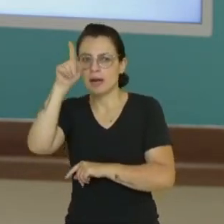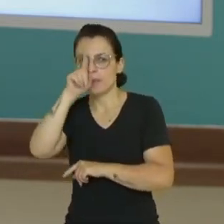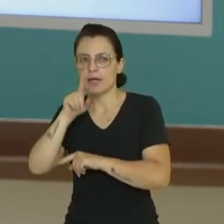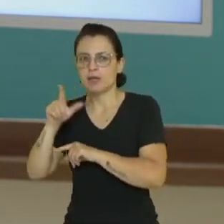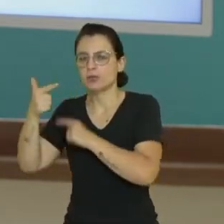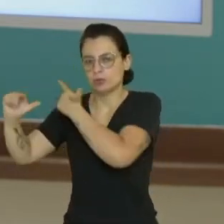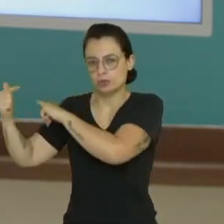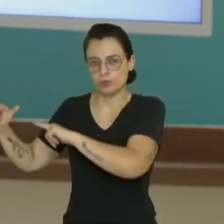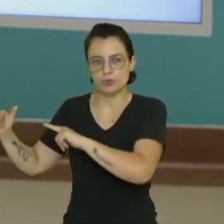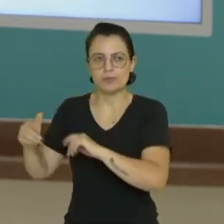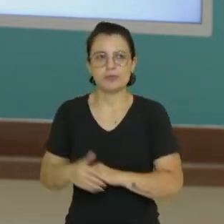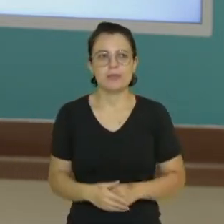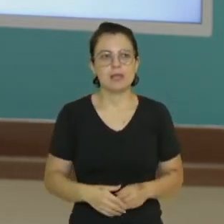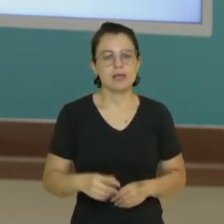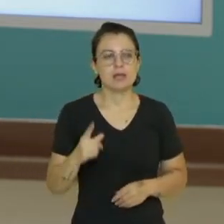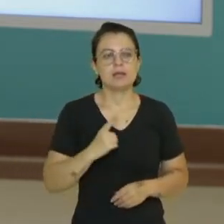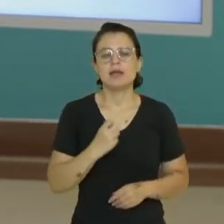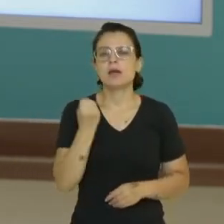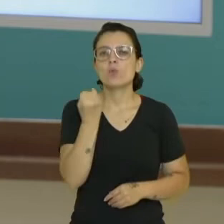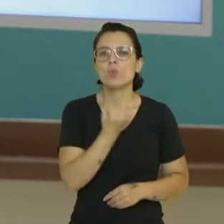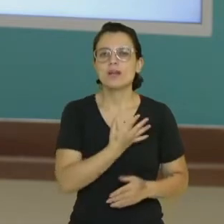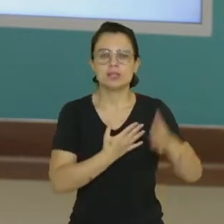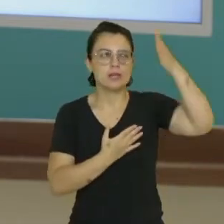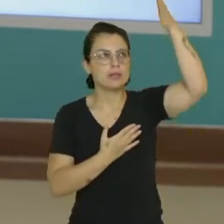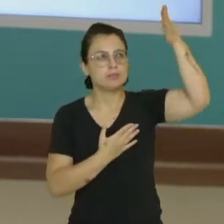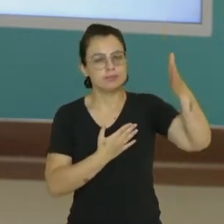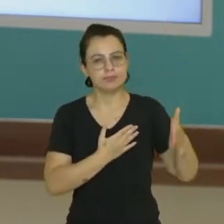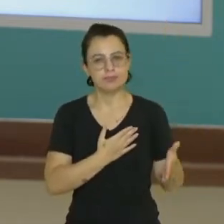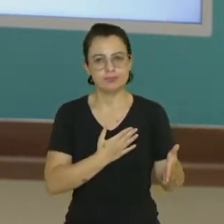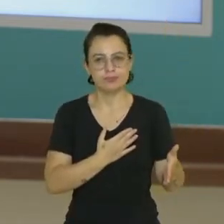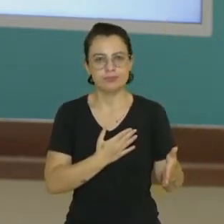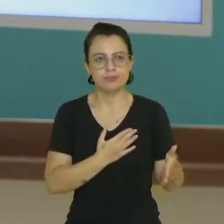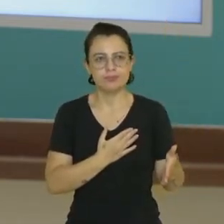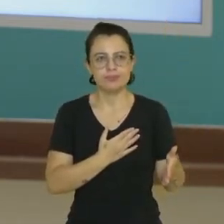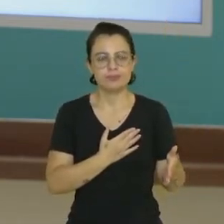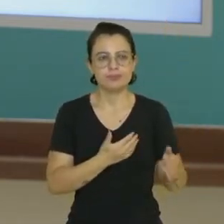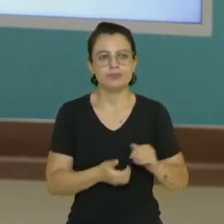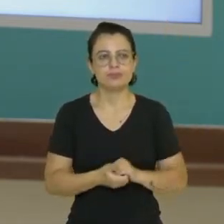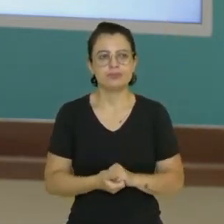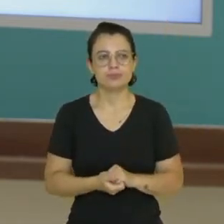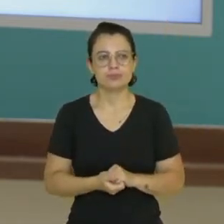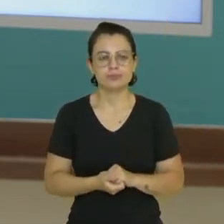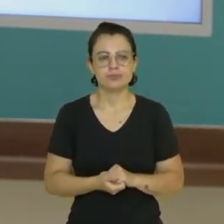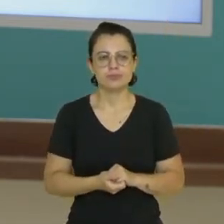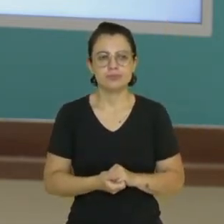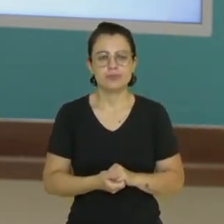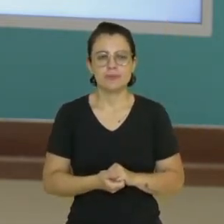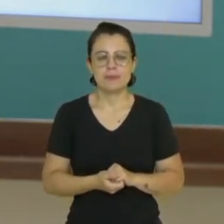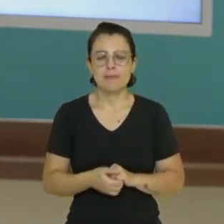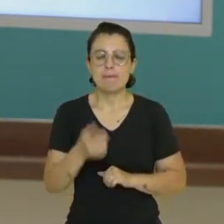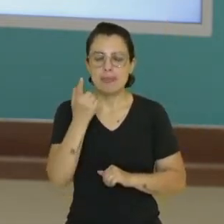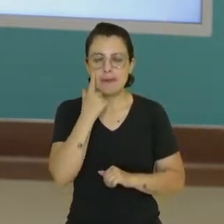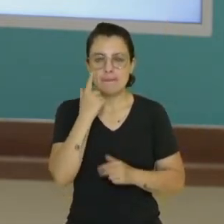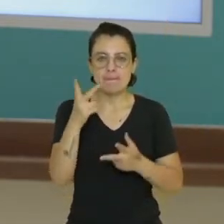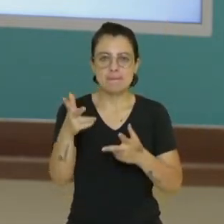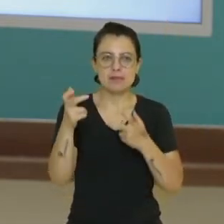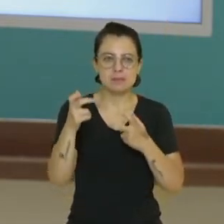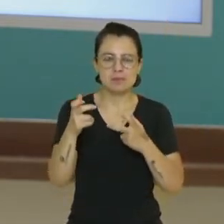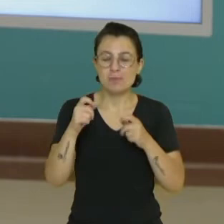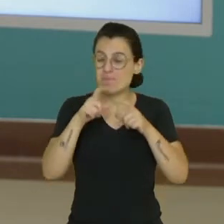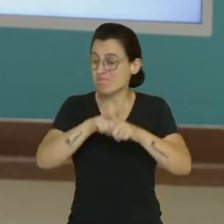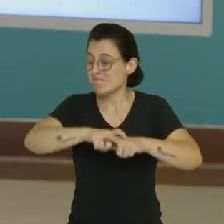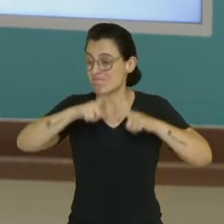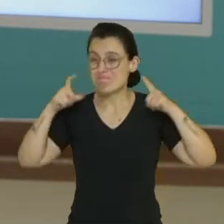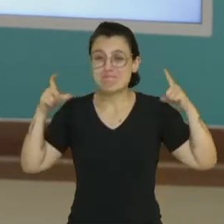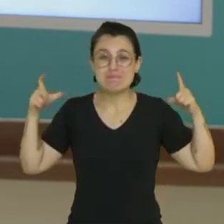no vertical, a gente percebe a quantidade desses gases. Então, em maior